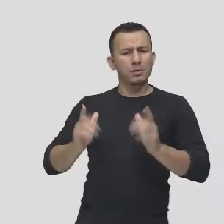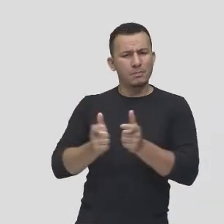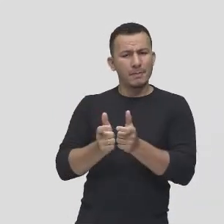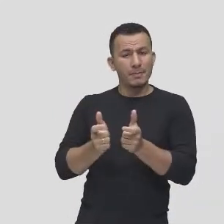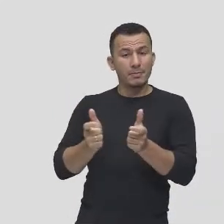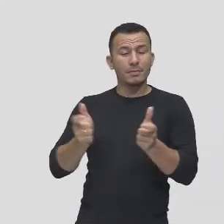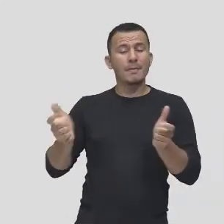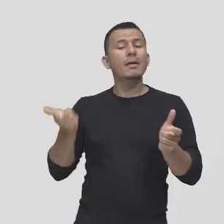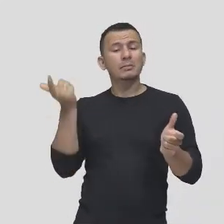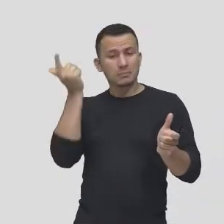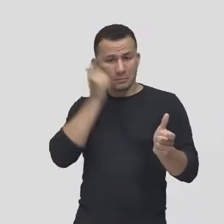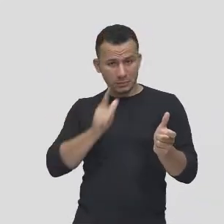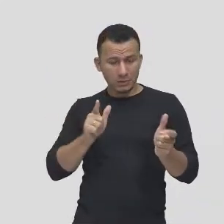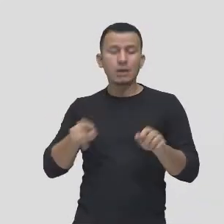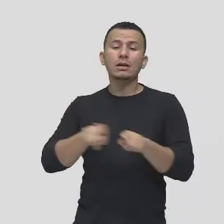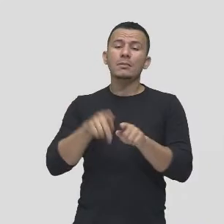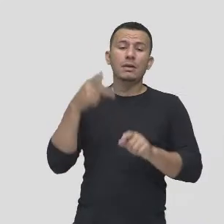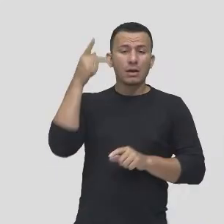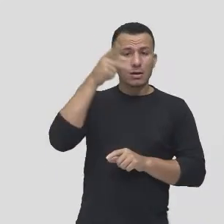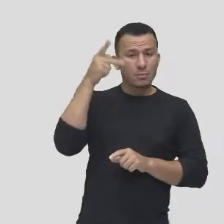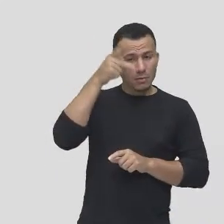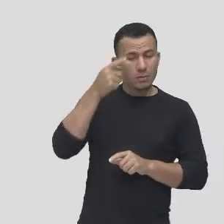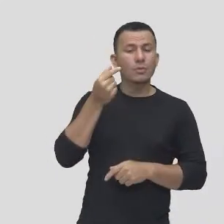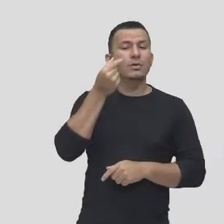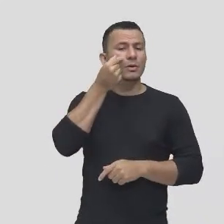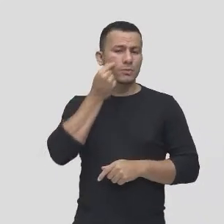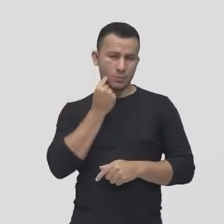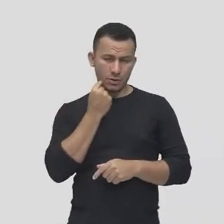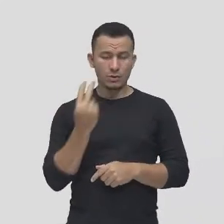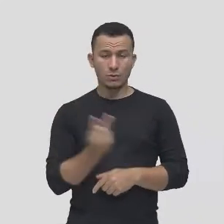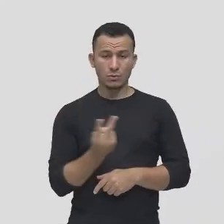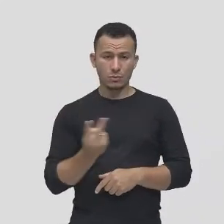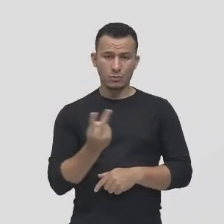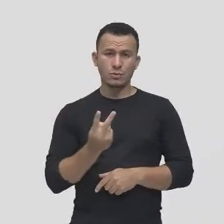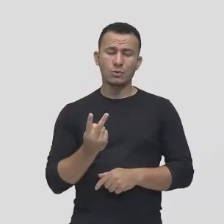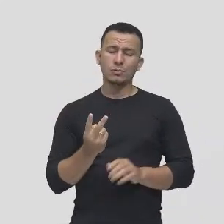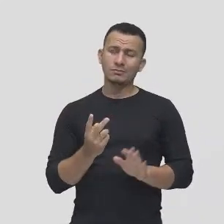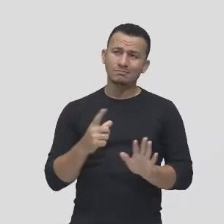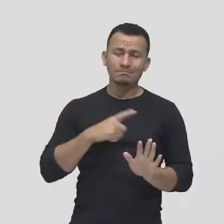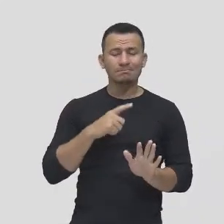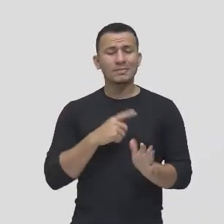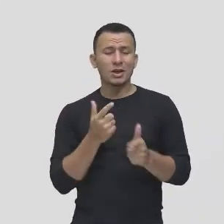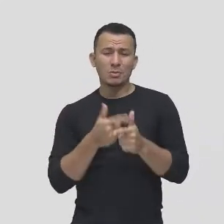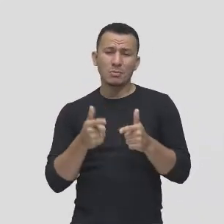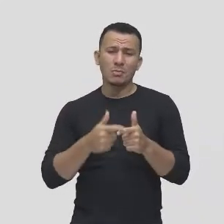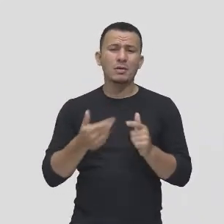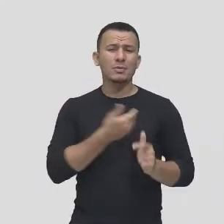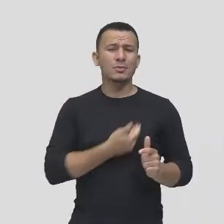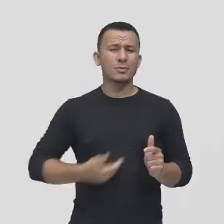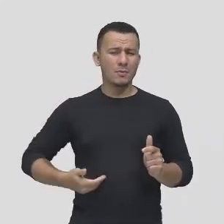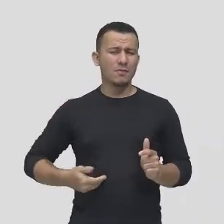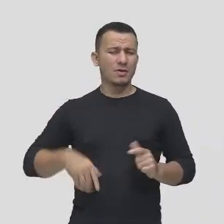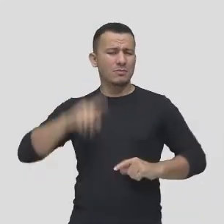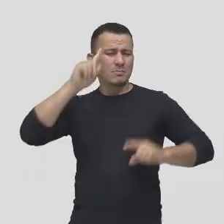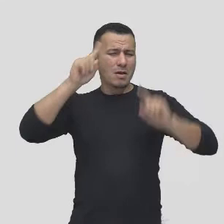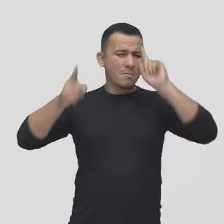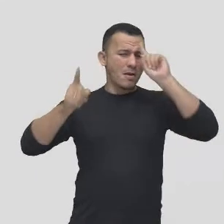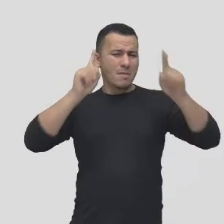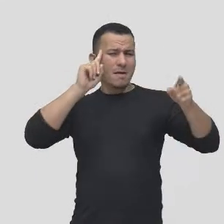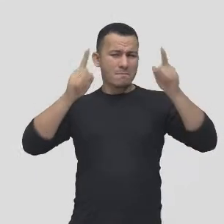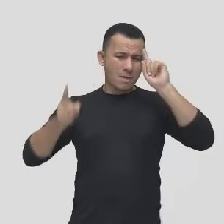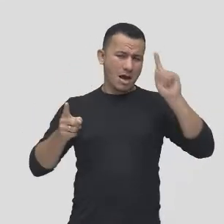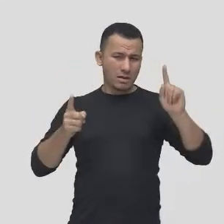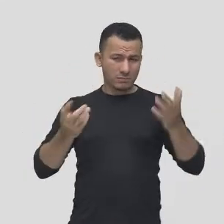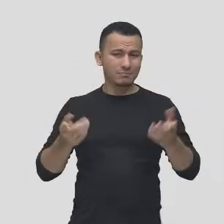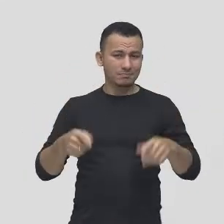bastante, né? Tanto a Polônia quanto a Hungria, elas têm um probleminha ali de governos um tanto autoritários, isso também,